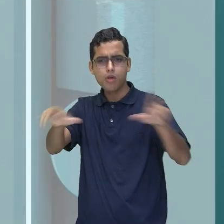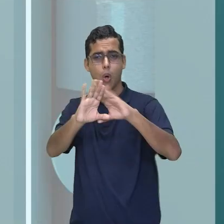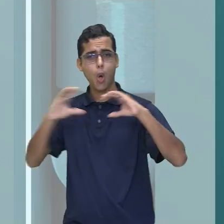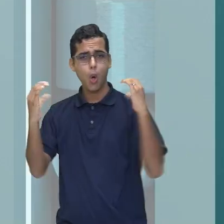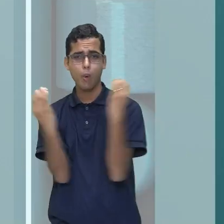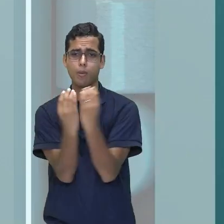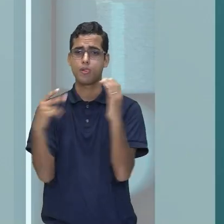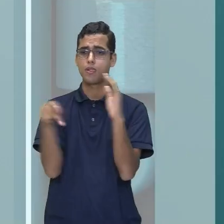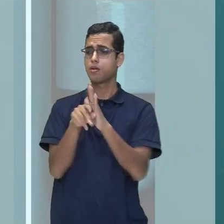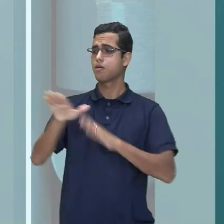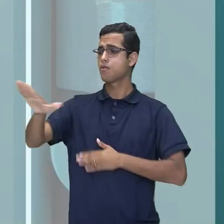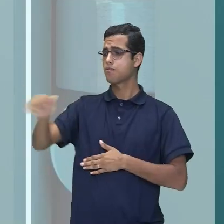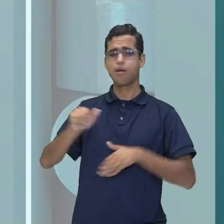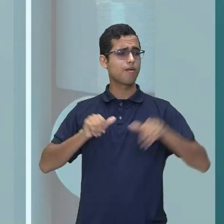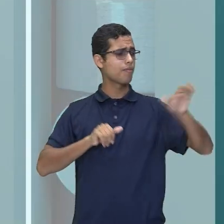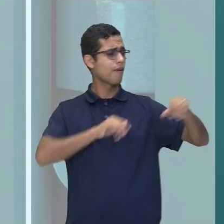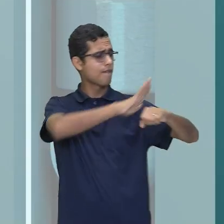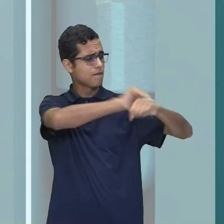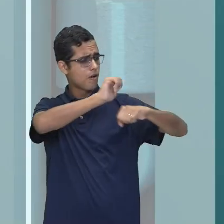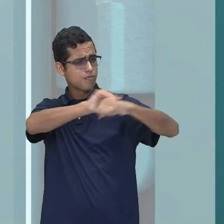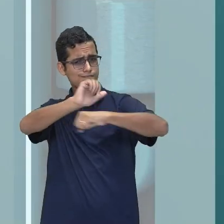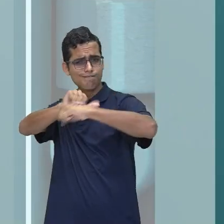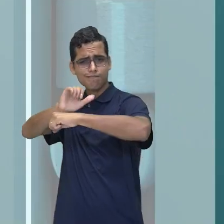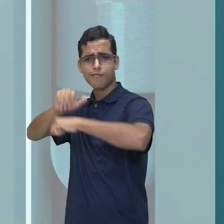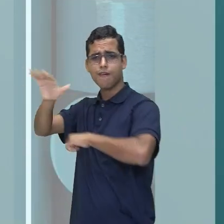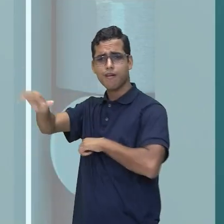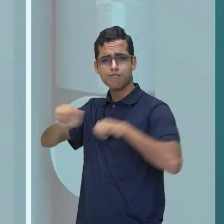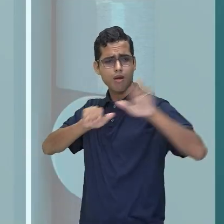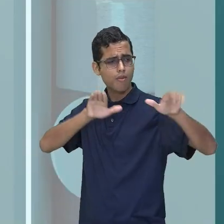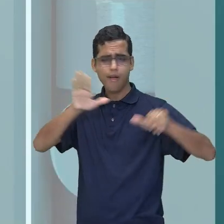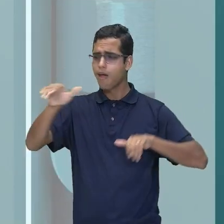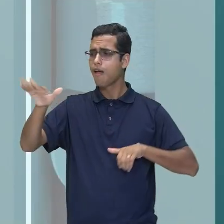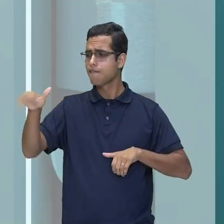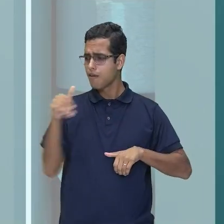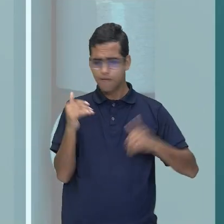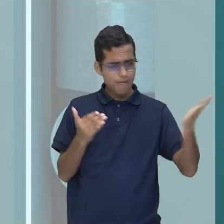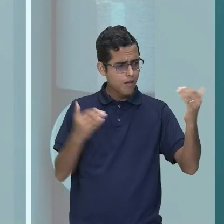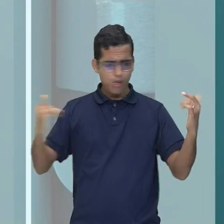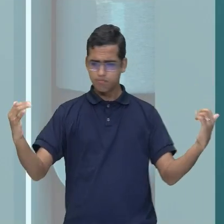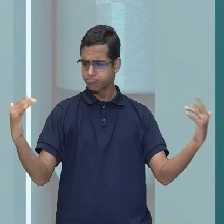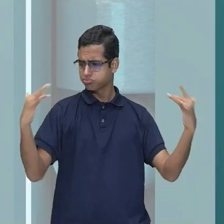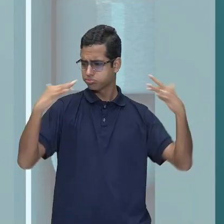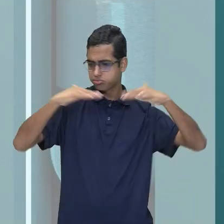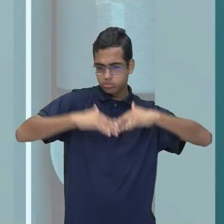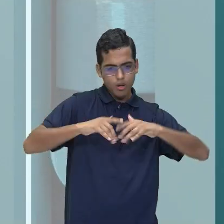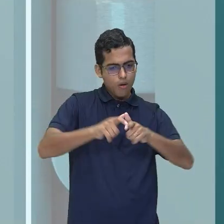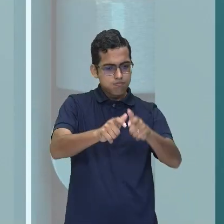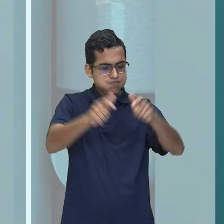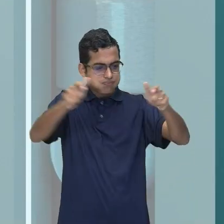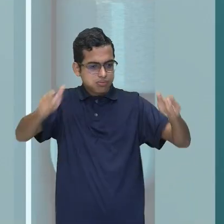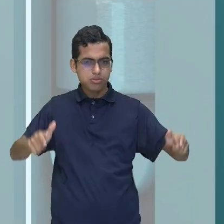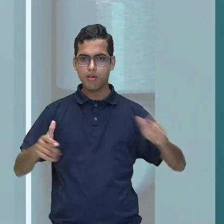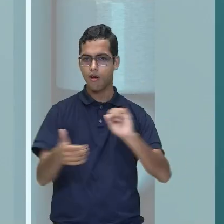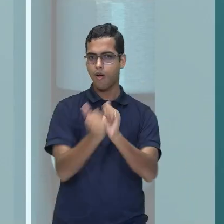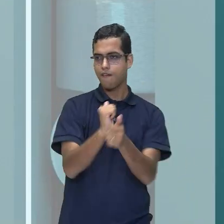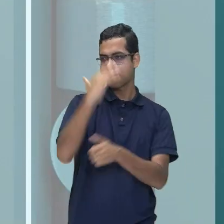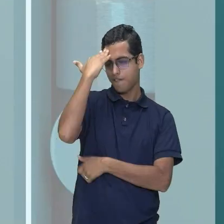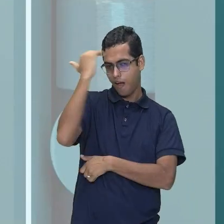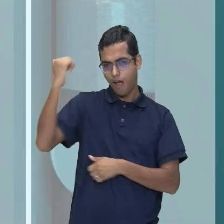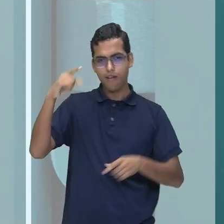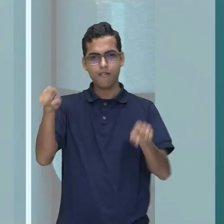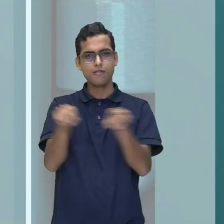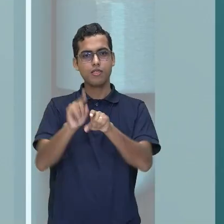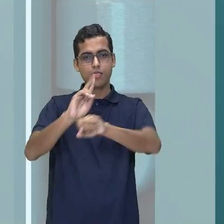a participar, e de repente quando você vê, o esporte está bem fortalecido, e você começa então a